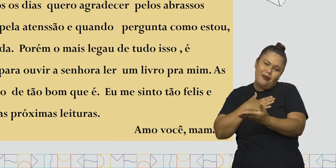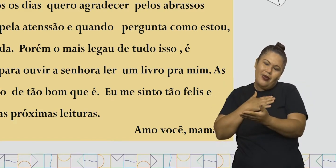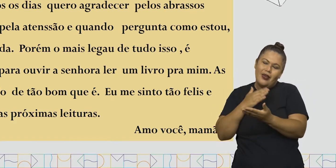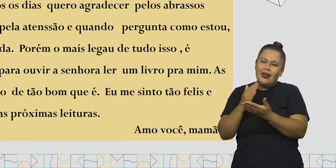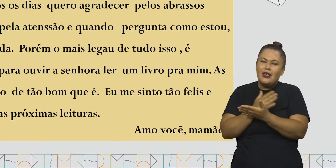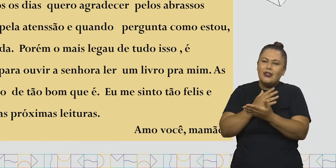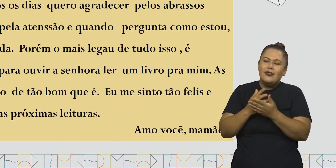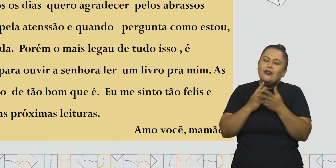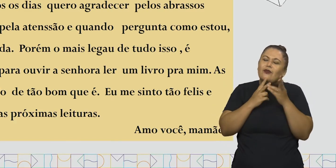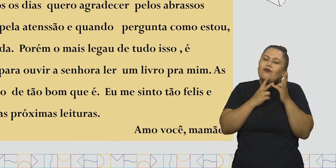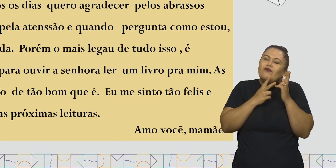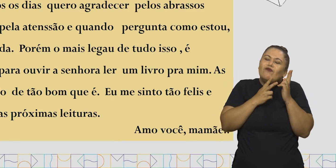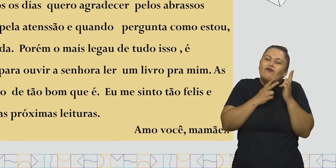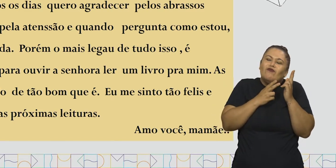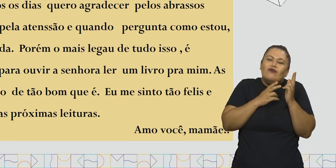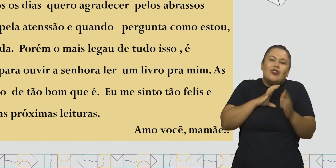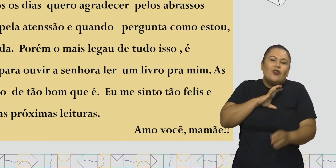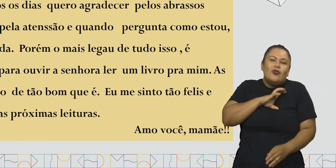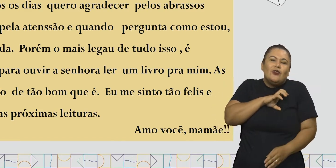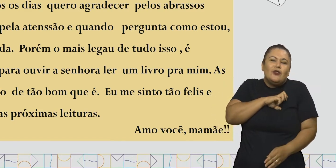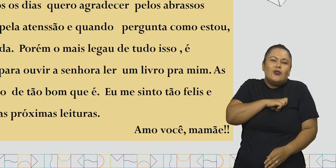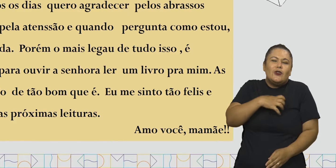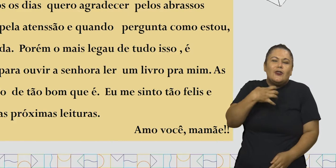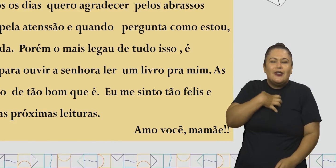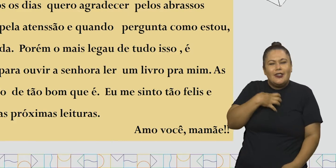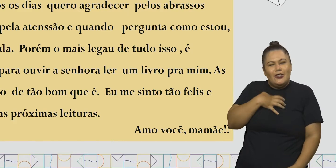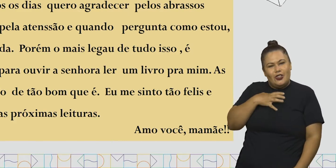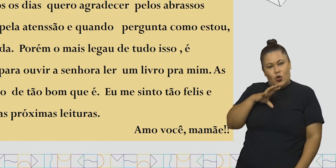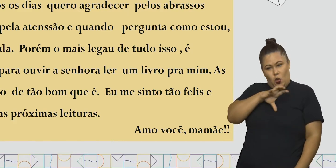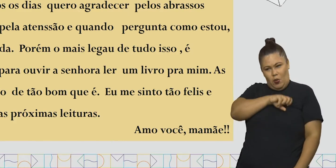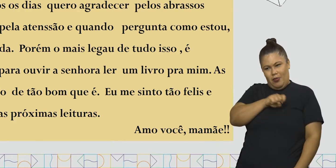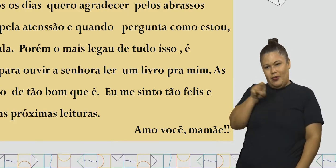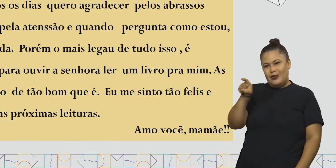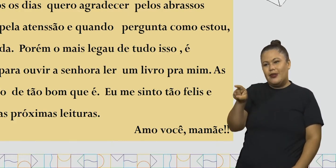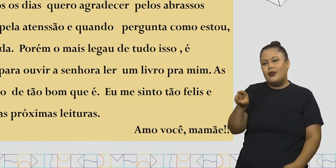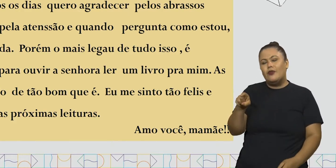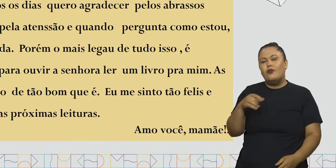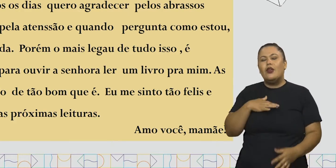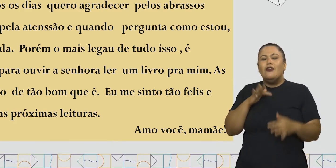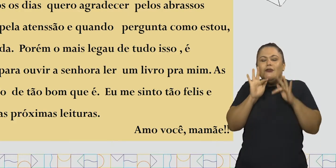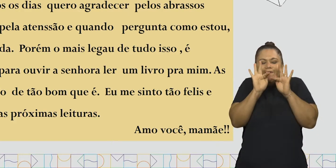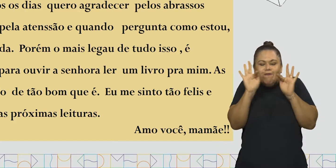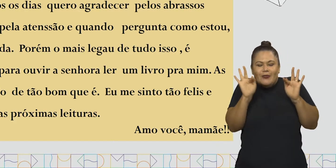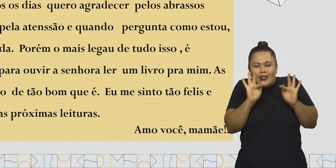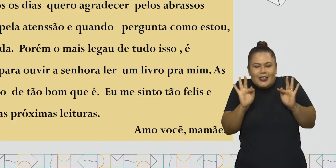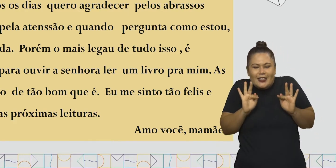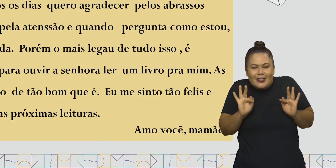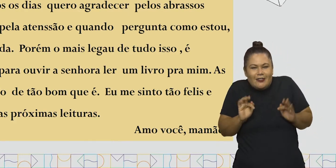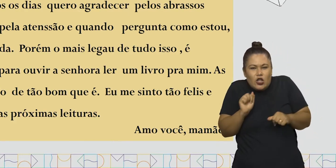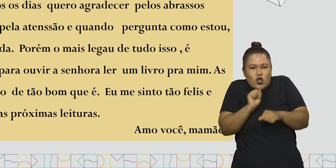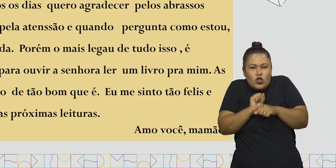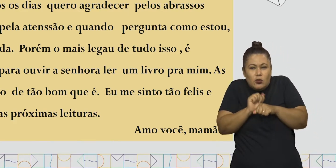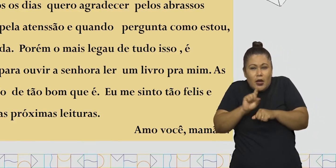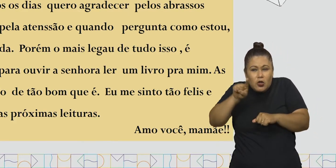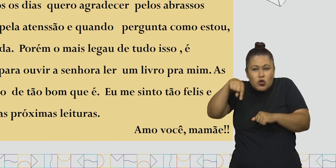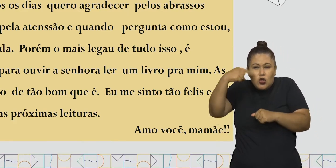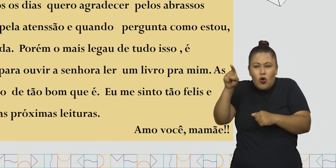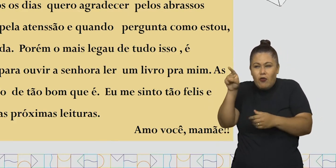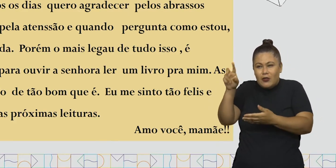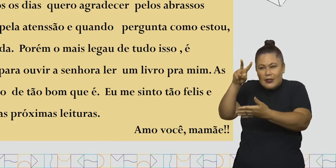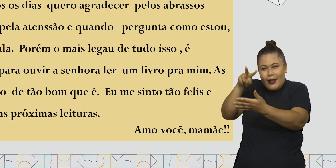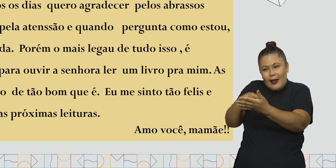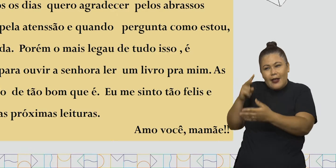até cochilo de tão bom que é. Eu me sinto tão feliz e fico aguardando as próximas